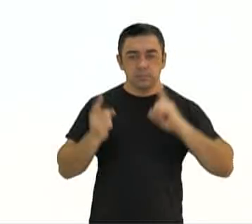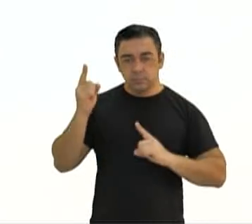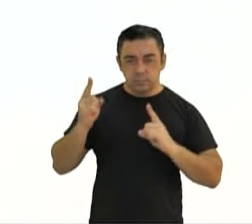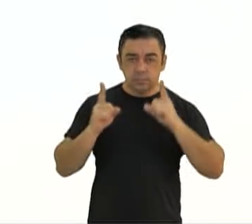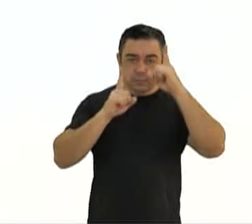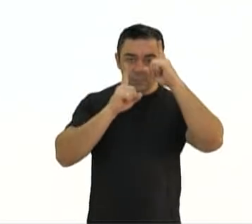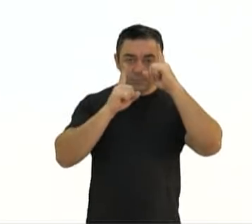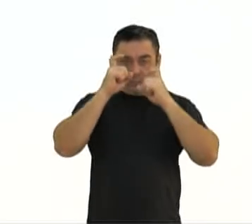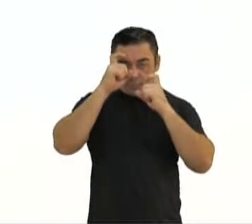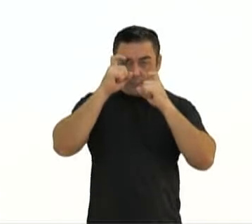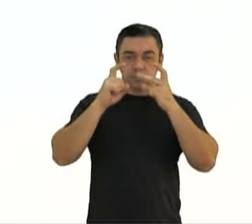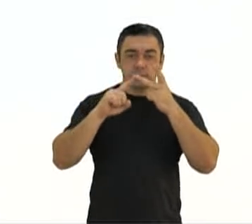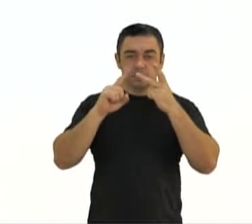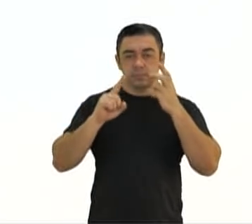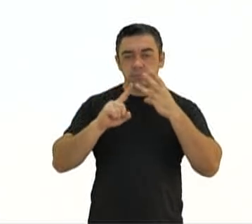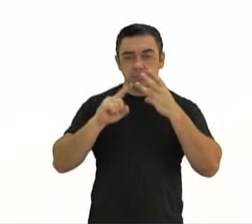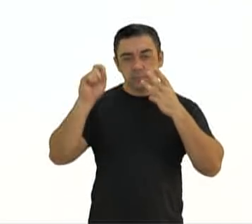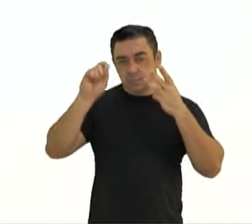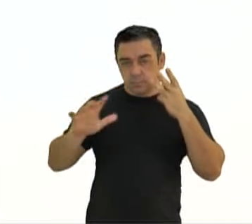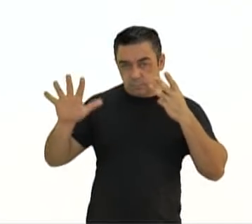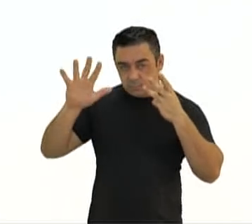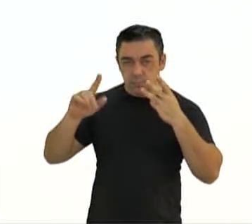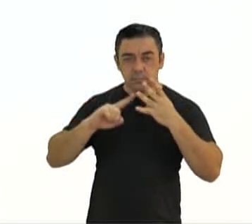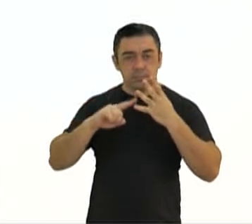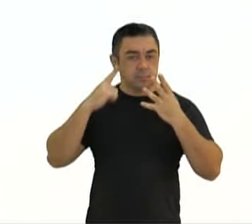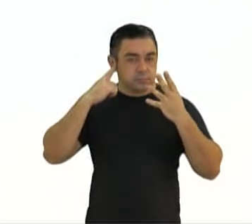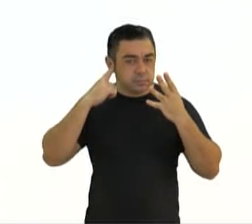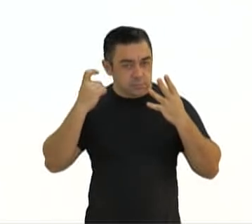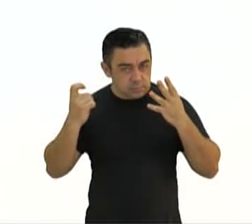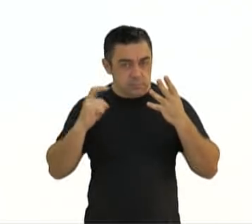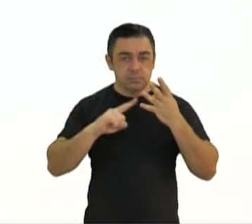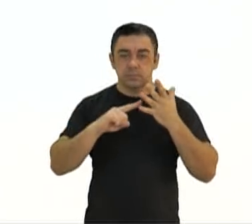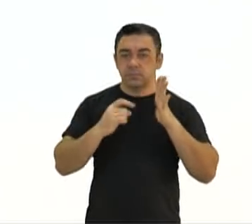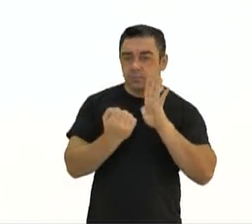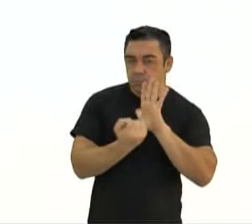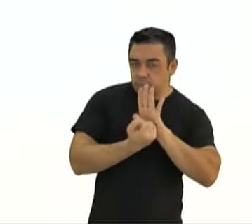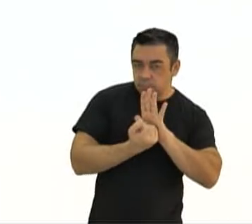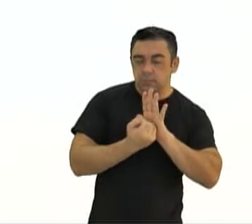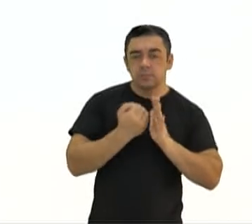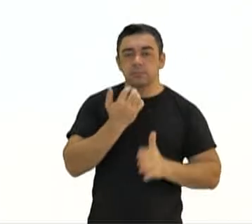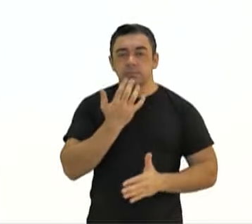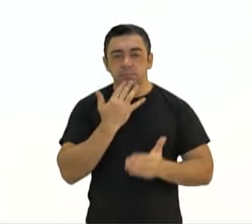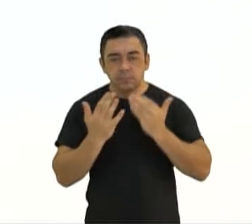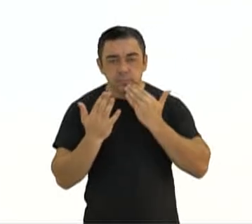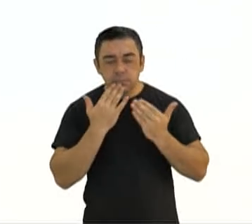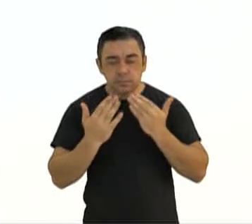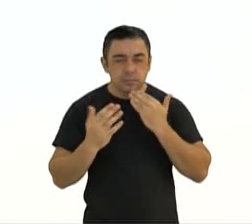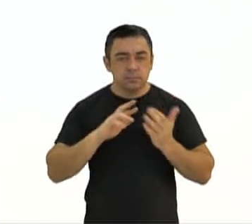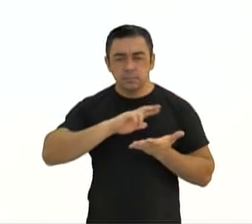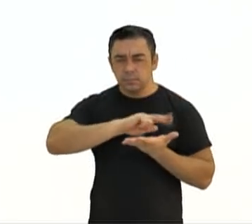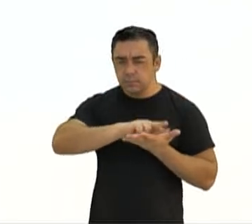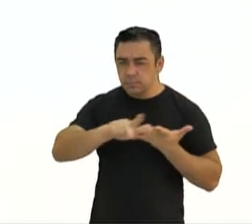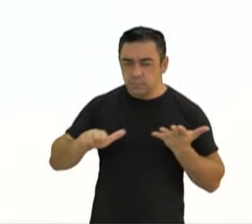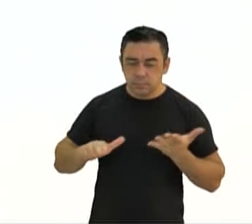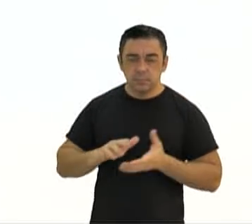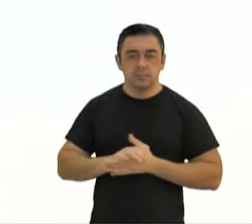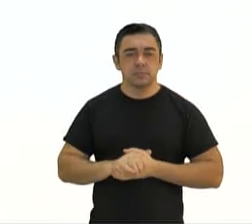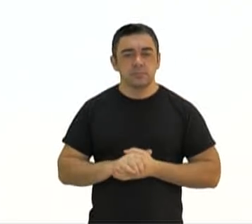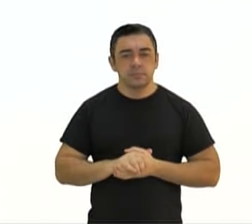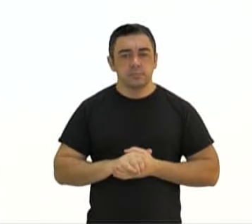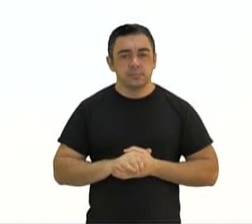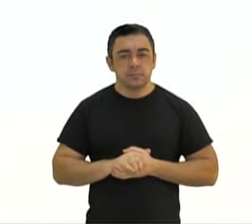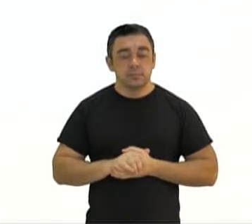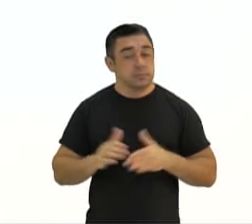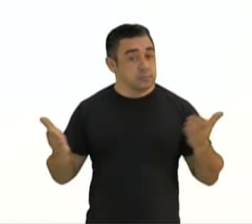expressões faciais, imagens, sons, ícones, cores, sinais e etc.